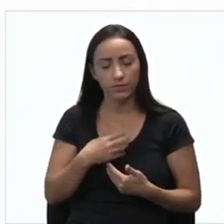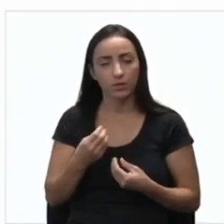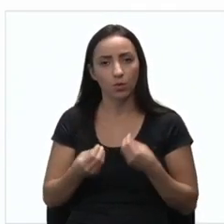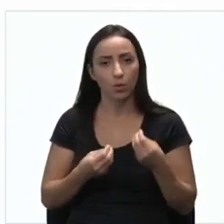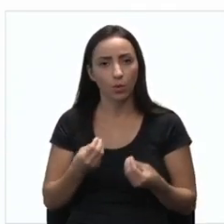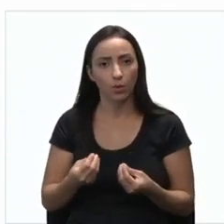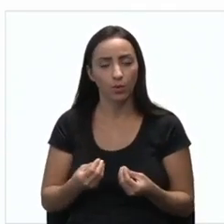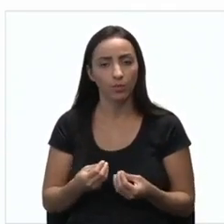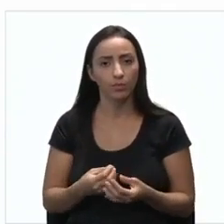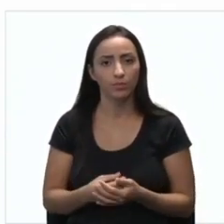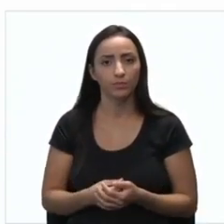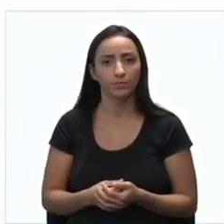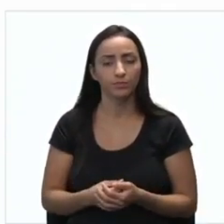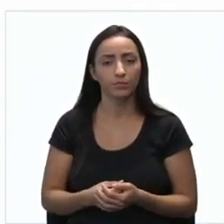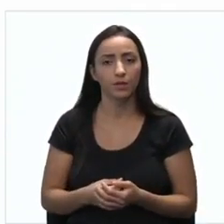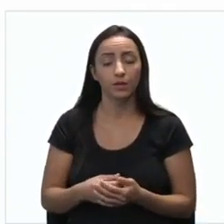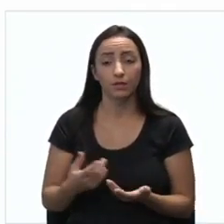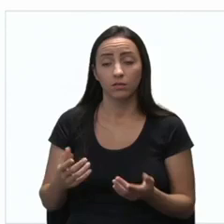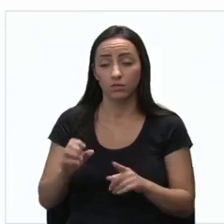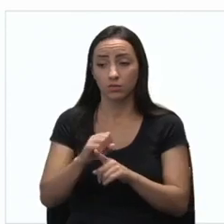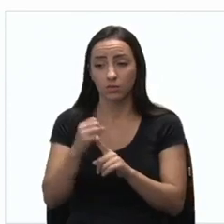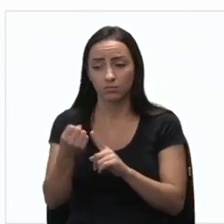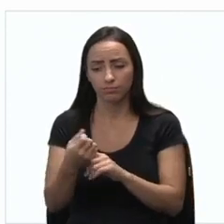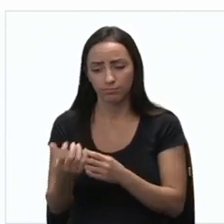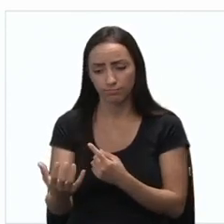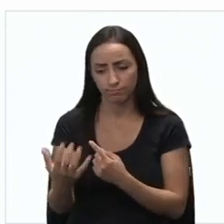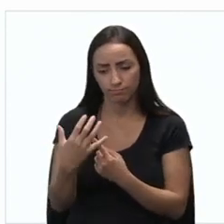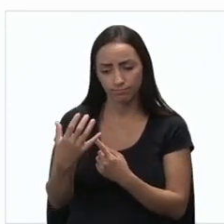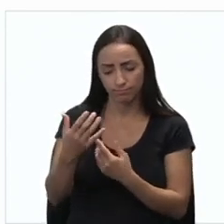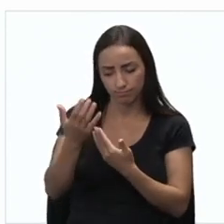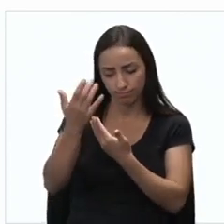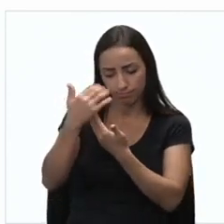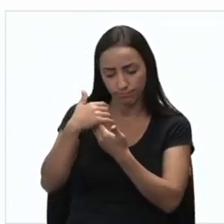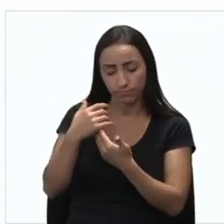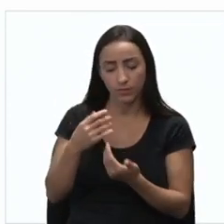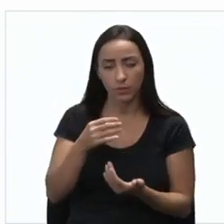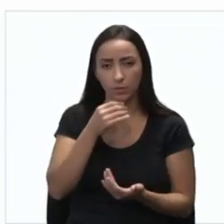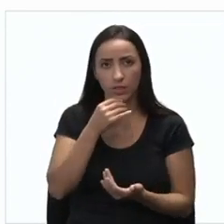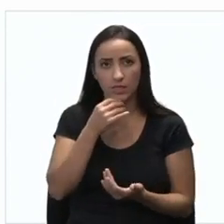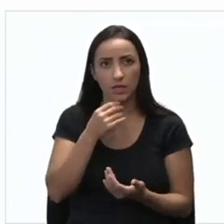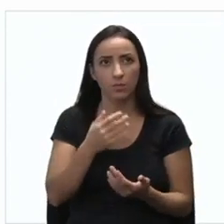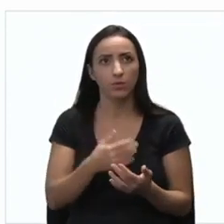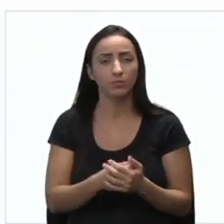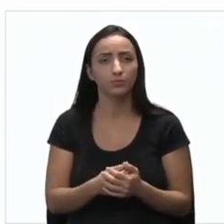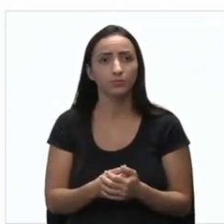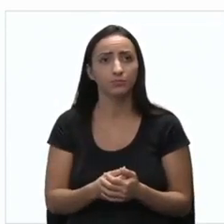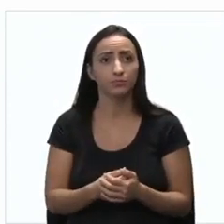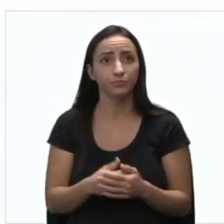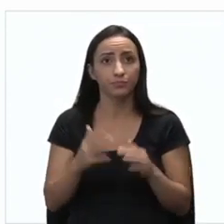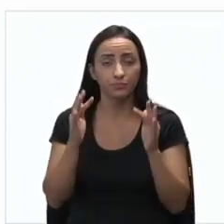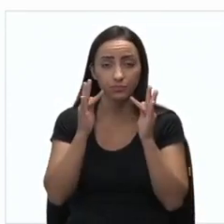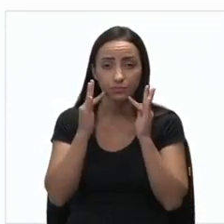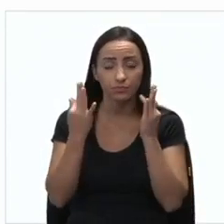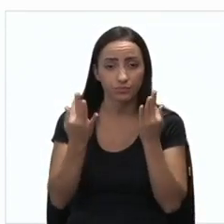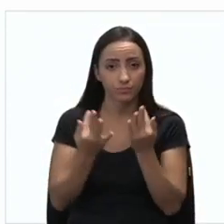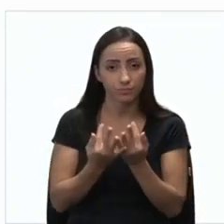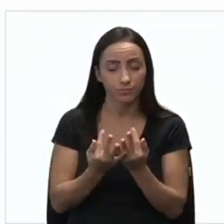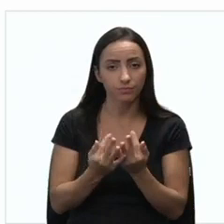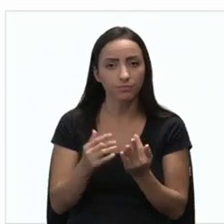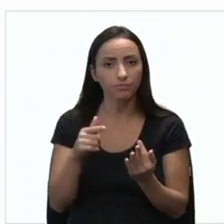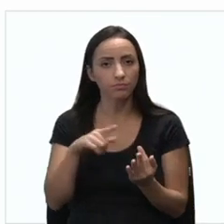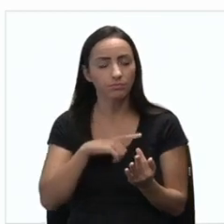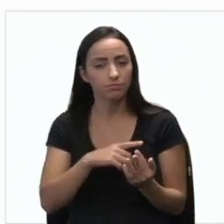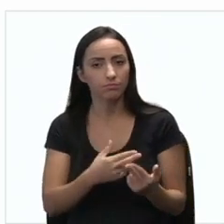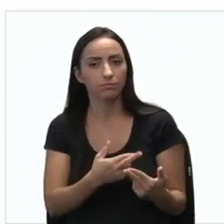mundo exterior. Então, na concepção psicanalítica, por exemplo, a família, ela é responsável